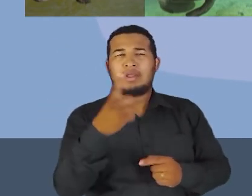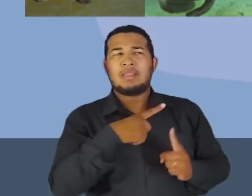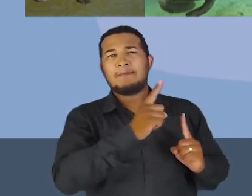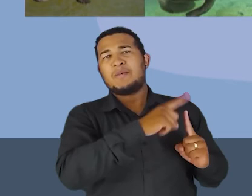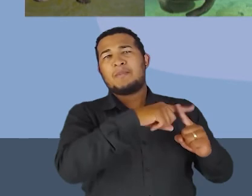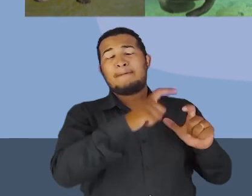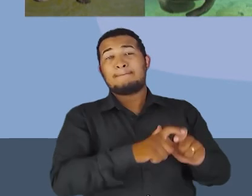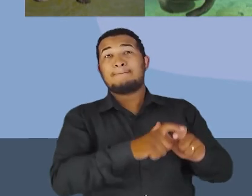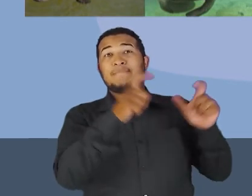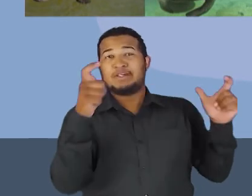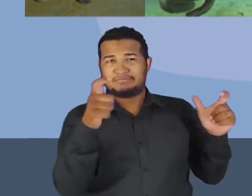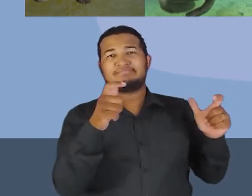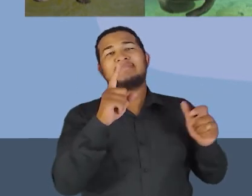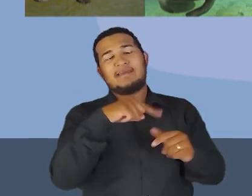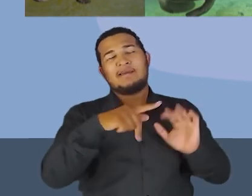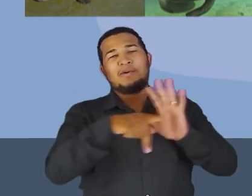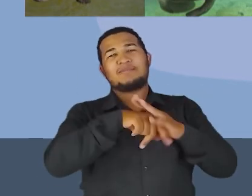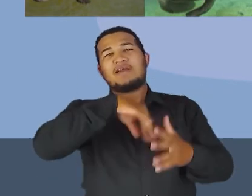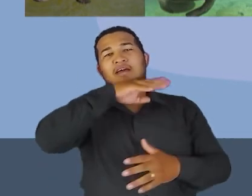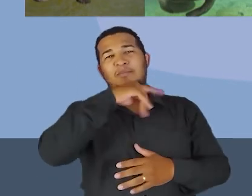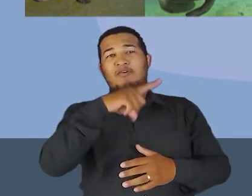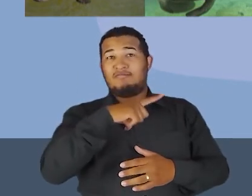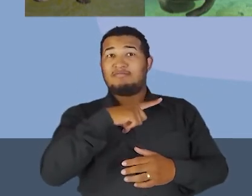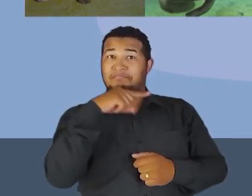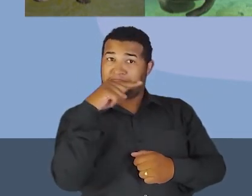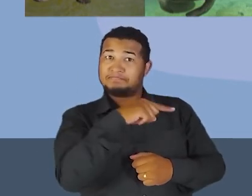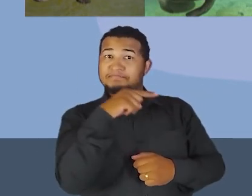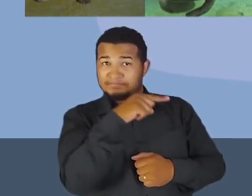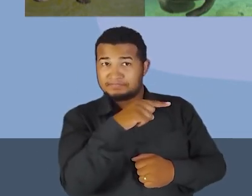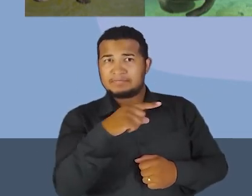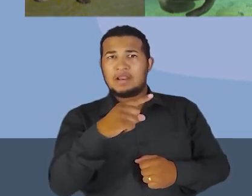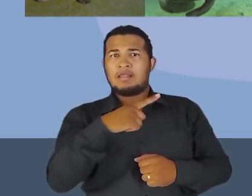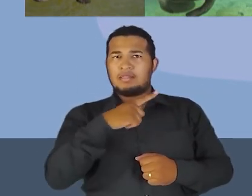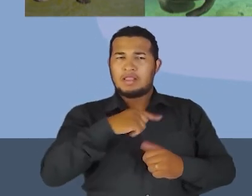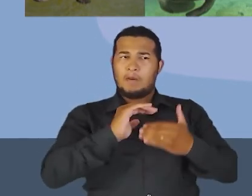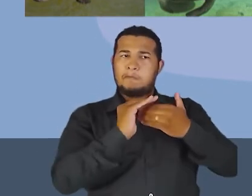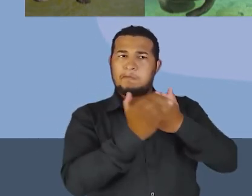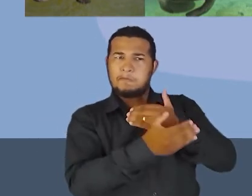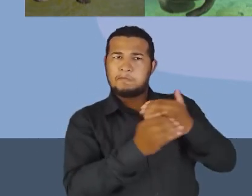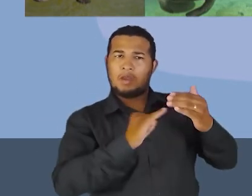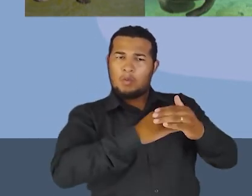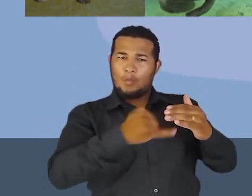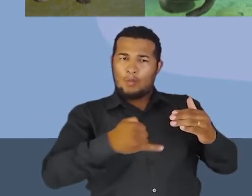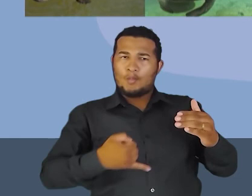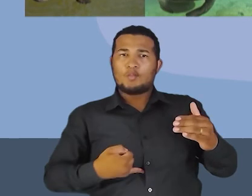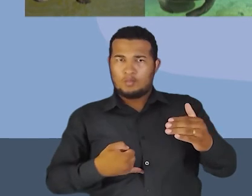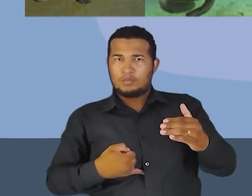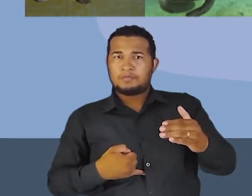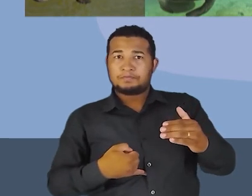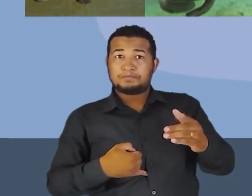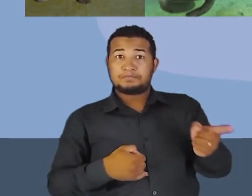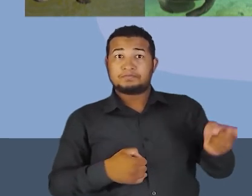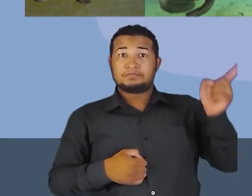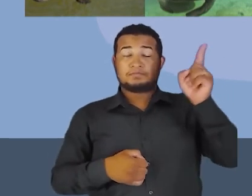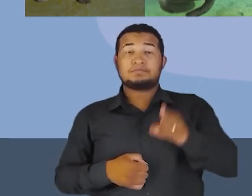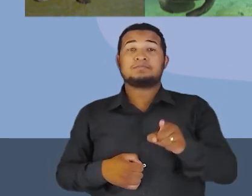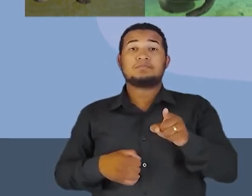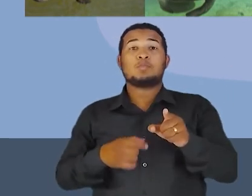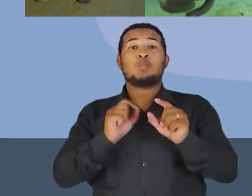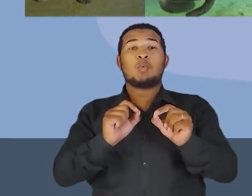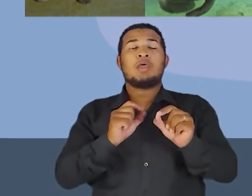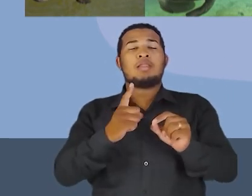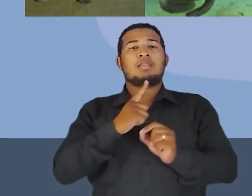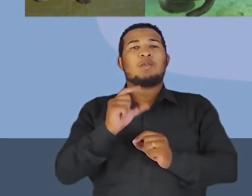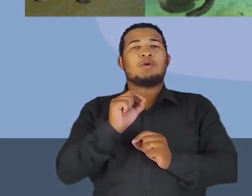Grande maioria dos animais mamíferos são placentários, possuem placenta e cordão umbilical, que são chamados de eutérios. Mas na figura do